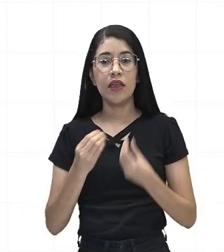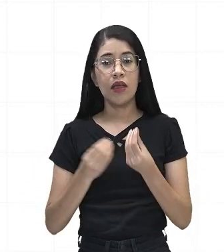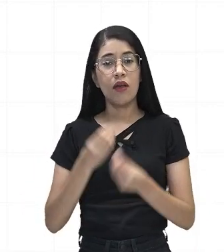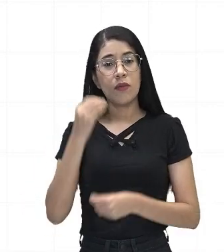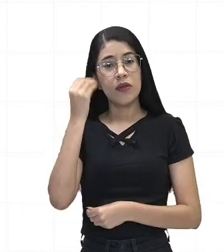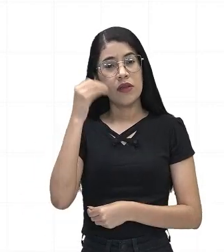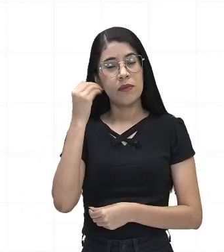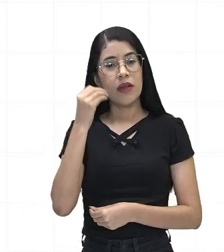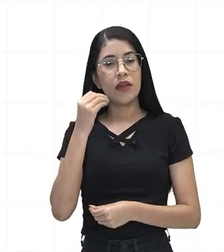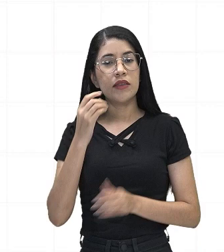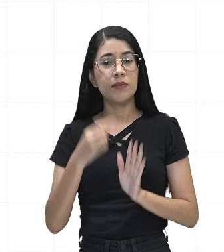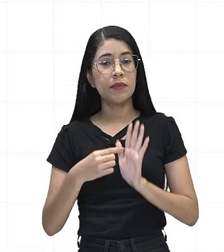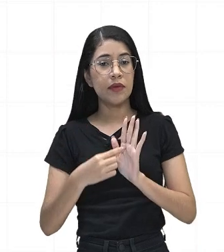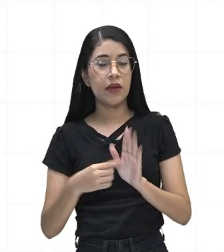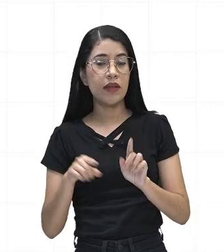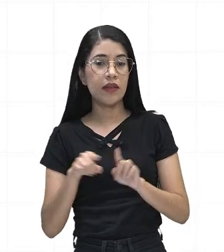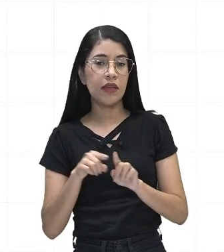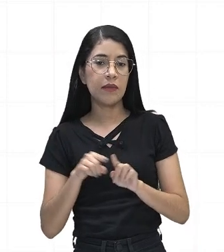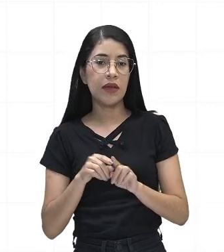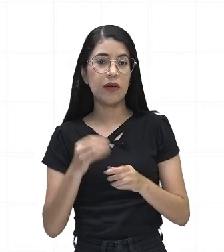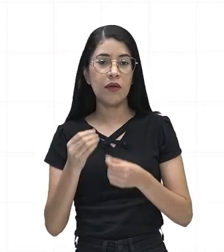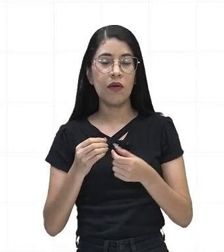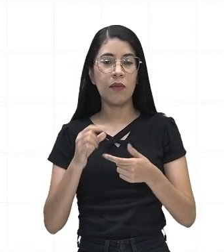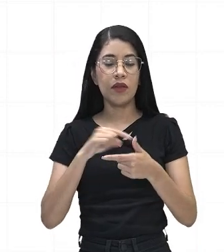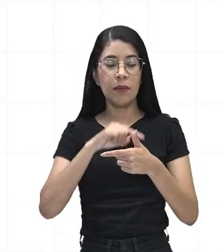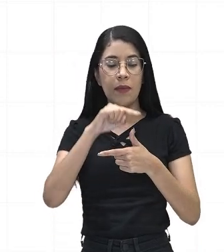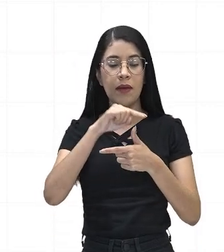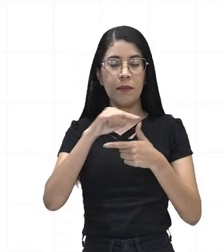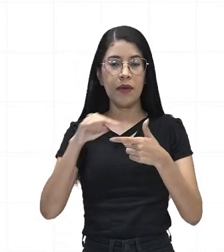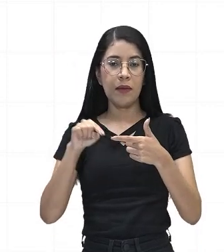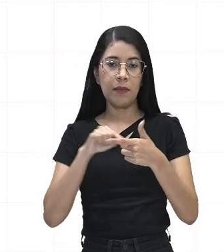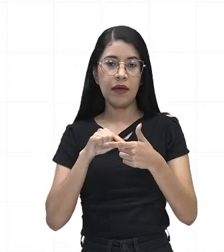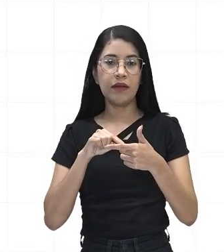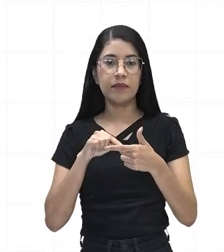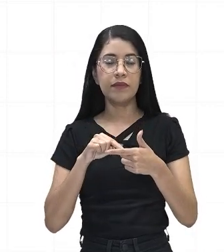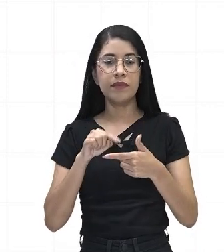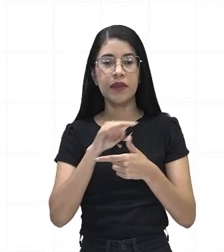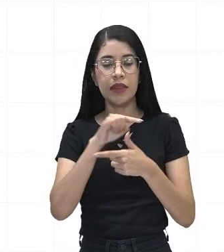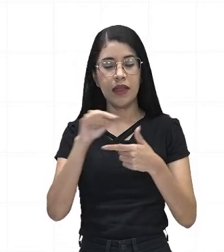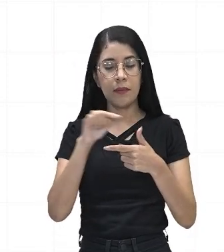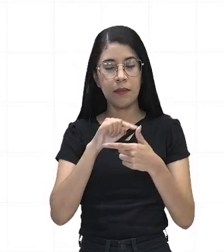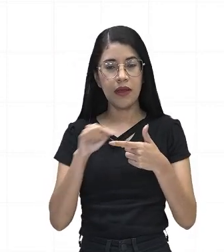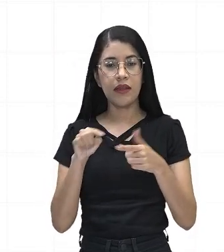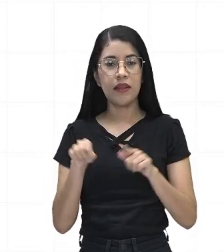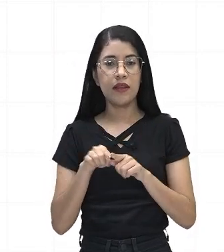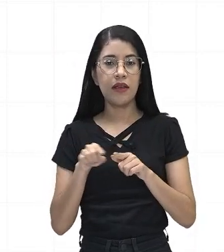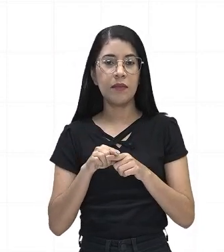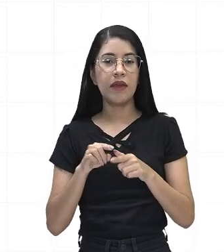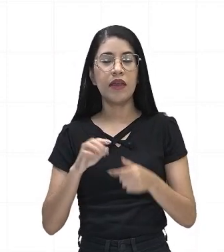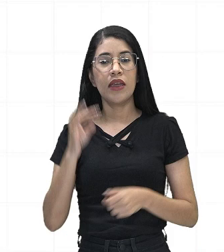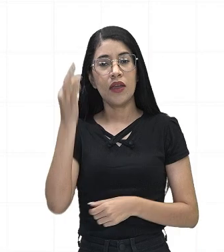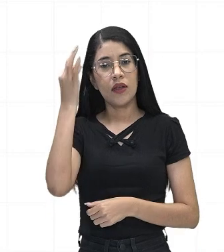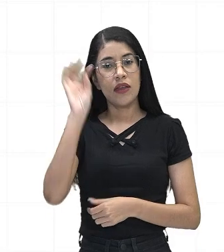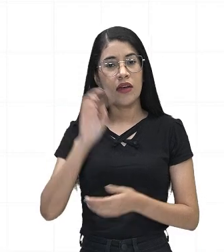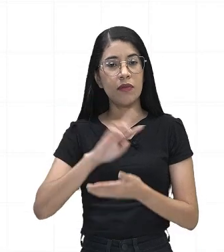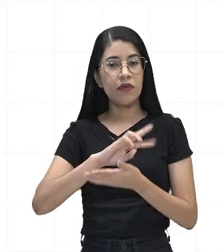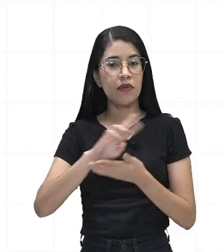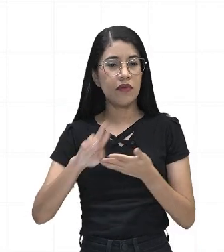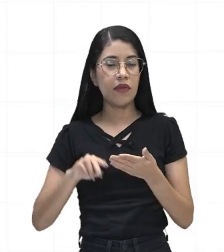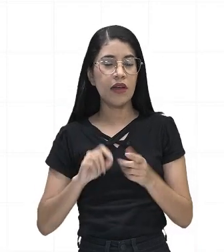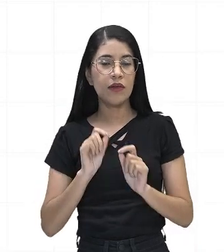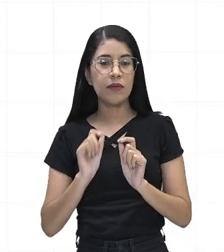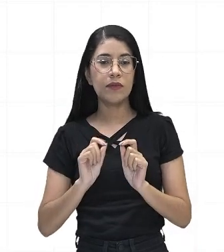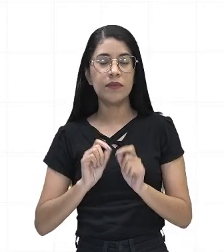verificações experimentais e demonstrações, retas paralelas cortadas por transversal, teorema de